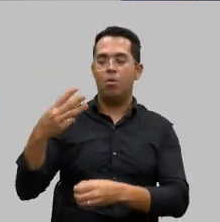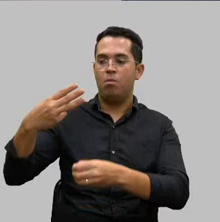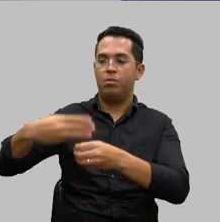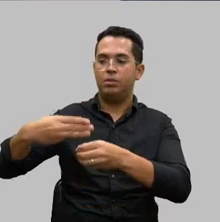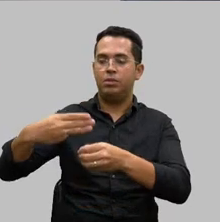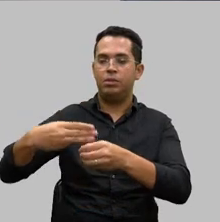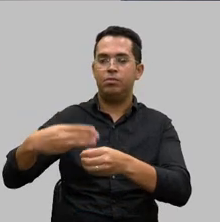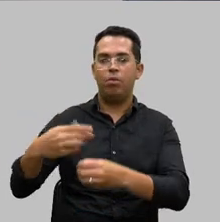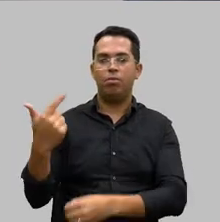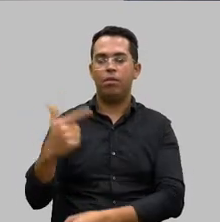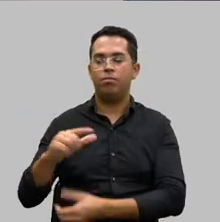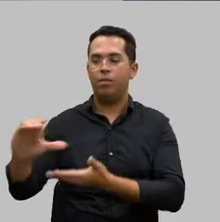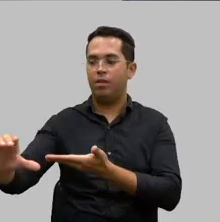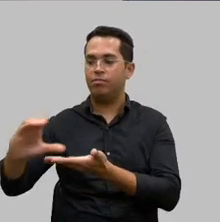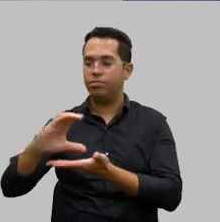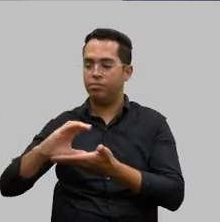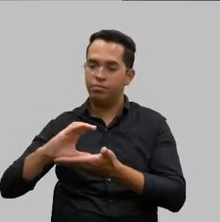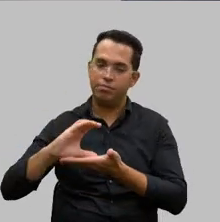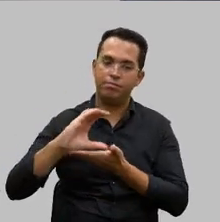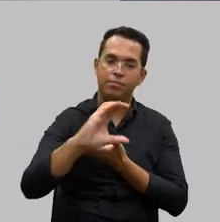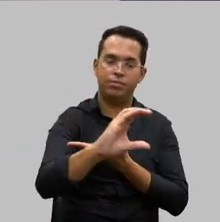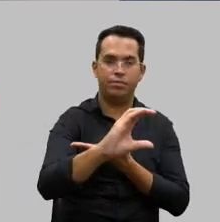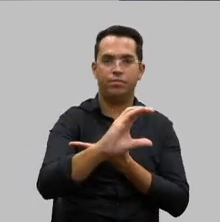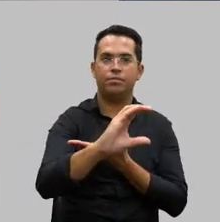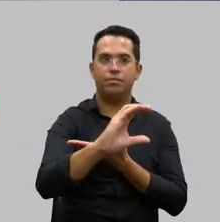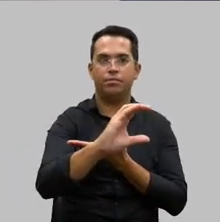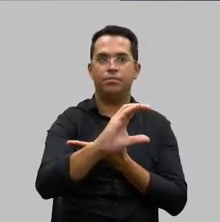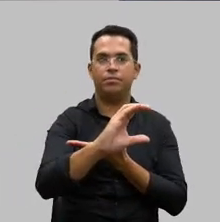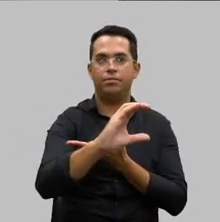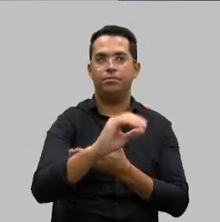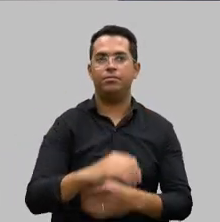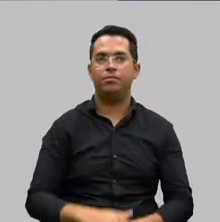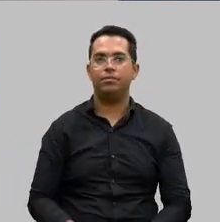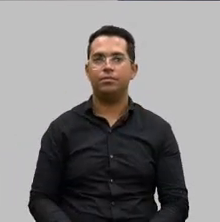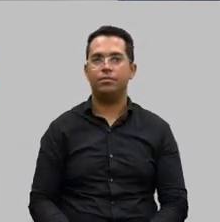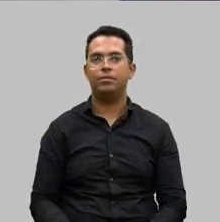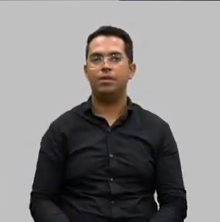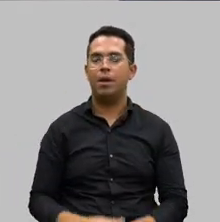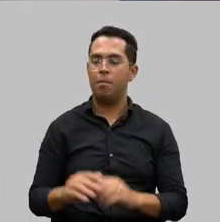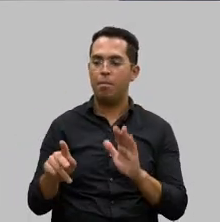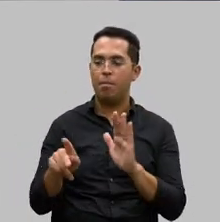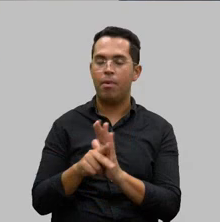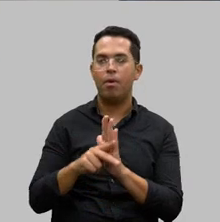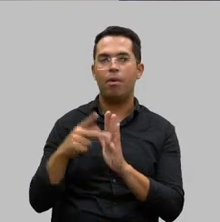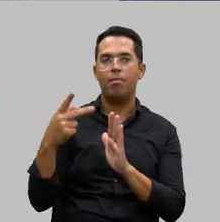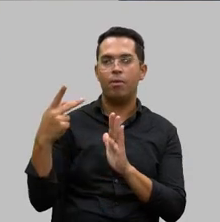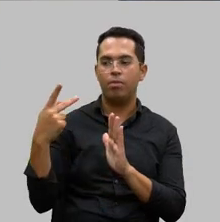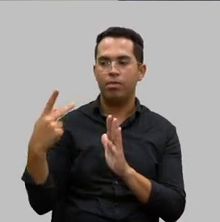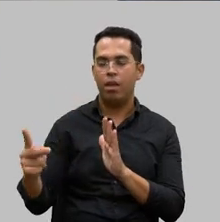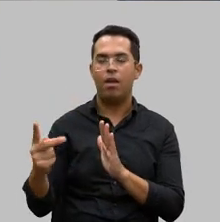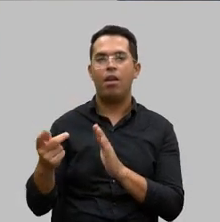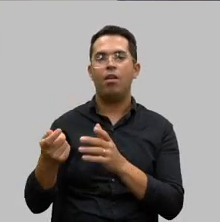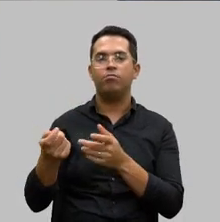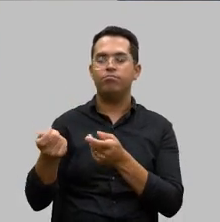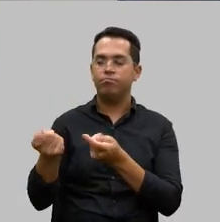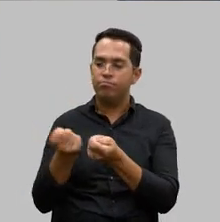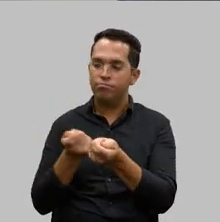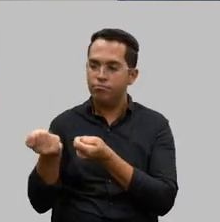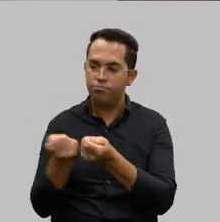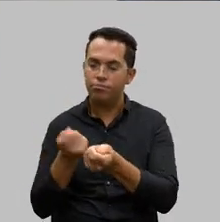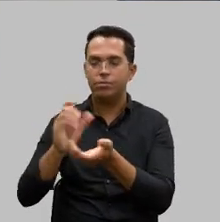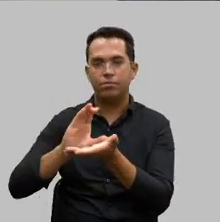de receber isso tendo que aplicar recurso próprio e cada vez mais a gente tem visto sofrimento nesse ano